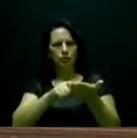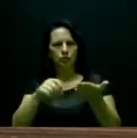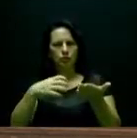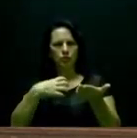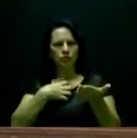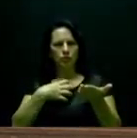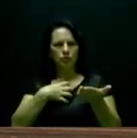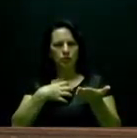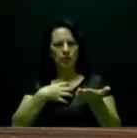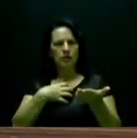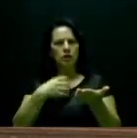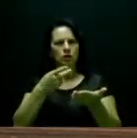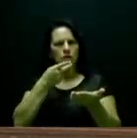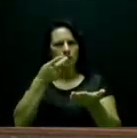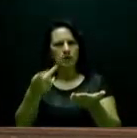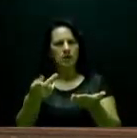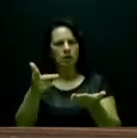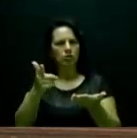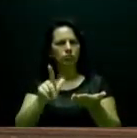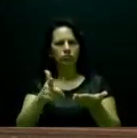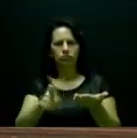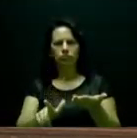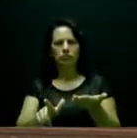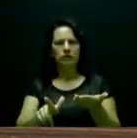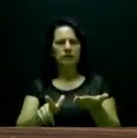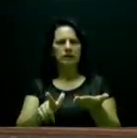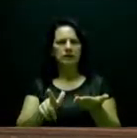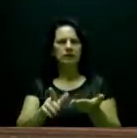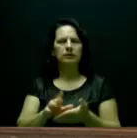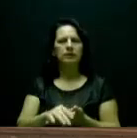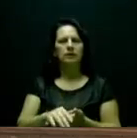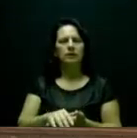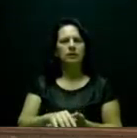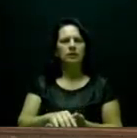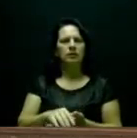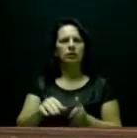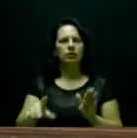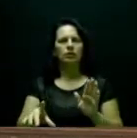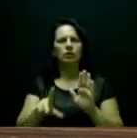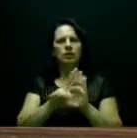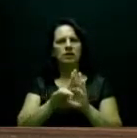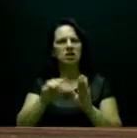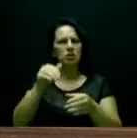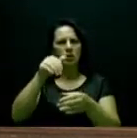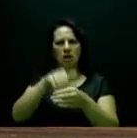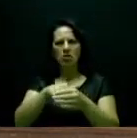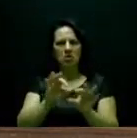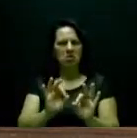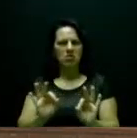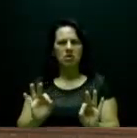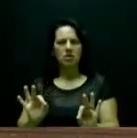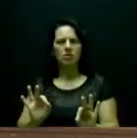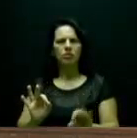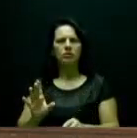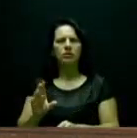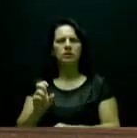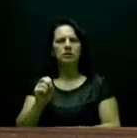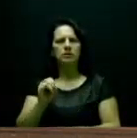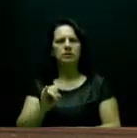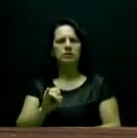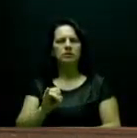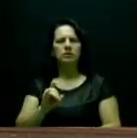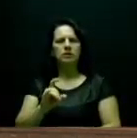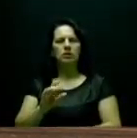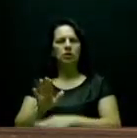cabe ainda dizer que não encontra vedação por conta da legislação eleitoral, na medida em que se prende